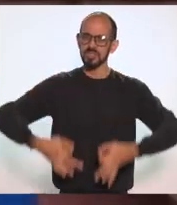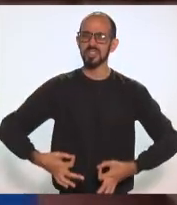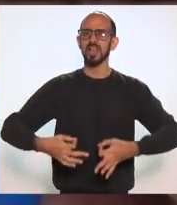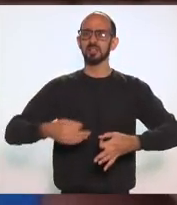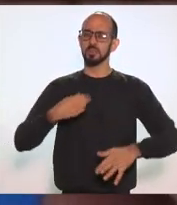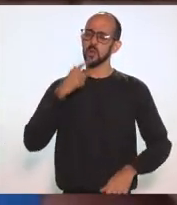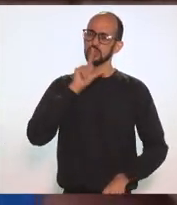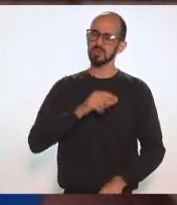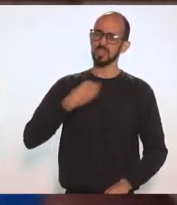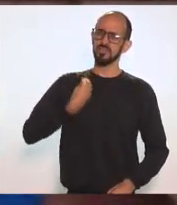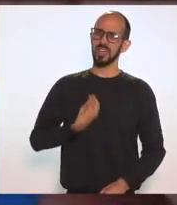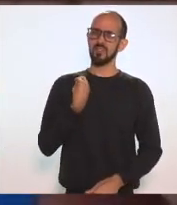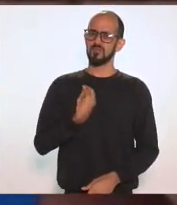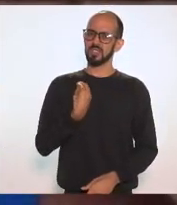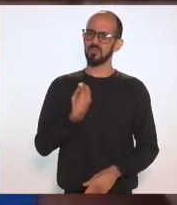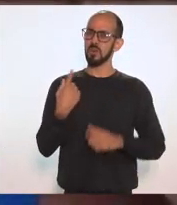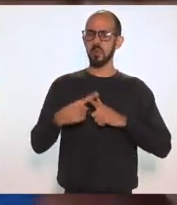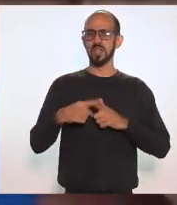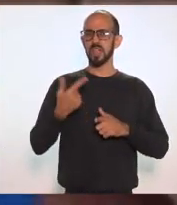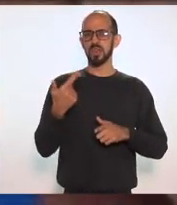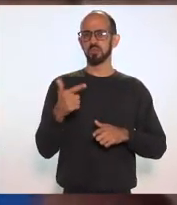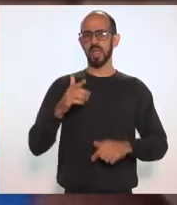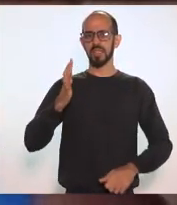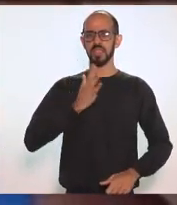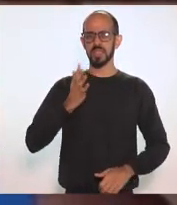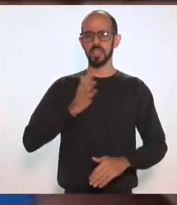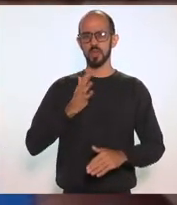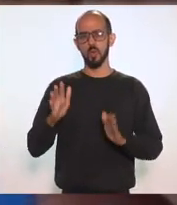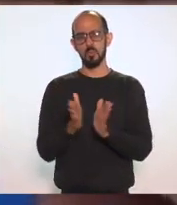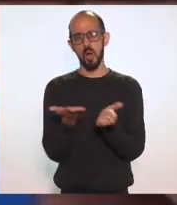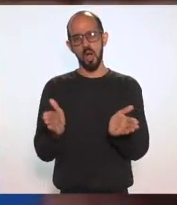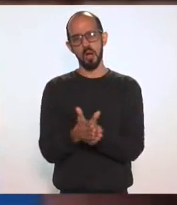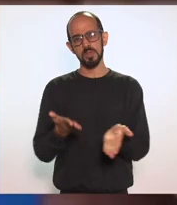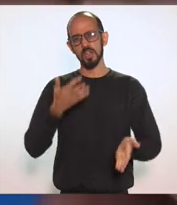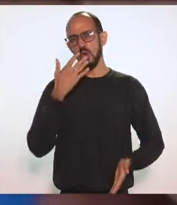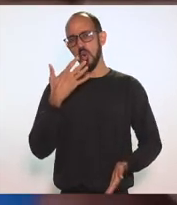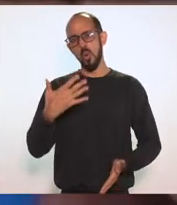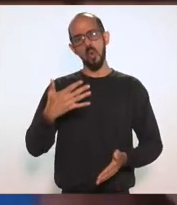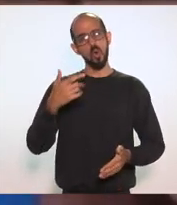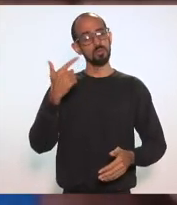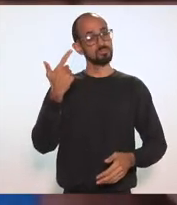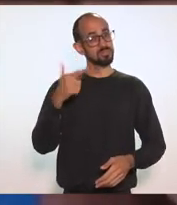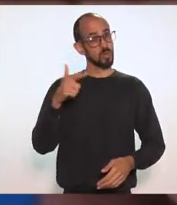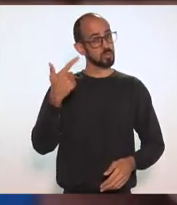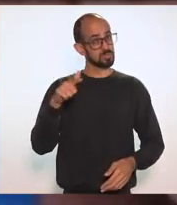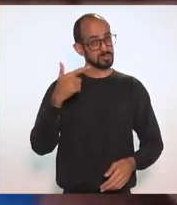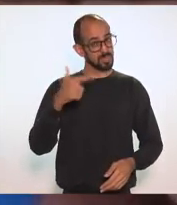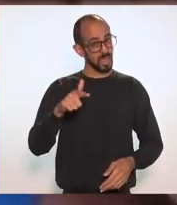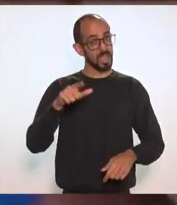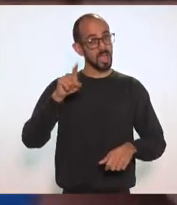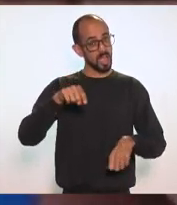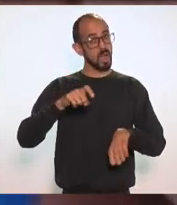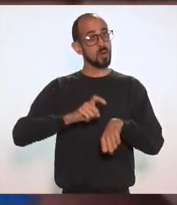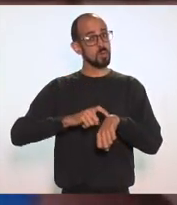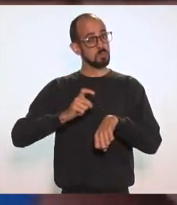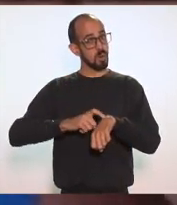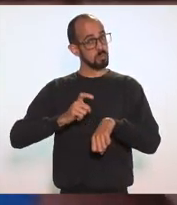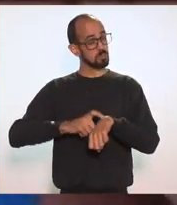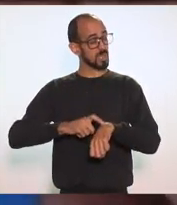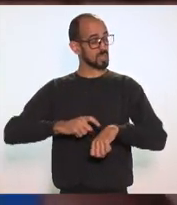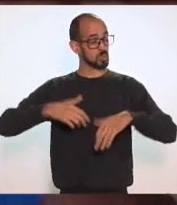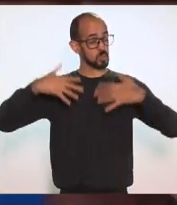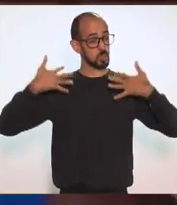porque não há classe social, não há cor, não há etnia, nós estamos em um momento de colapso